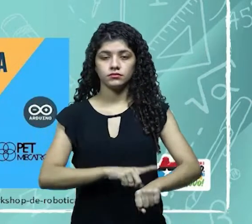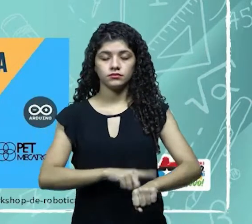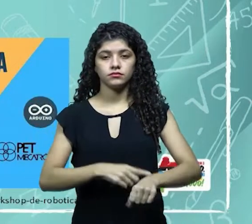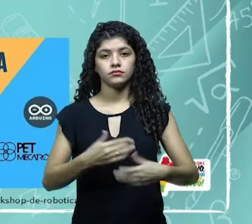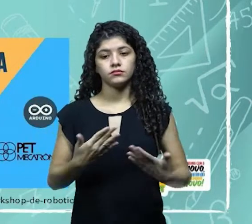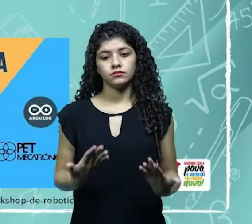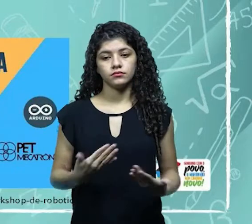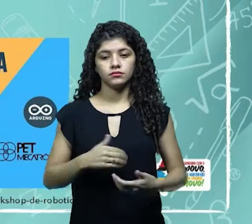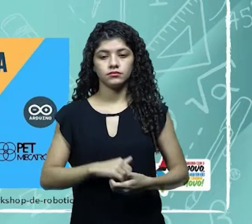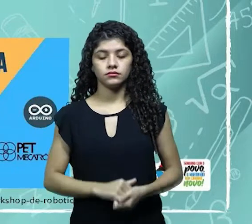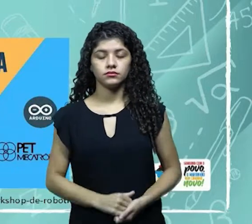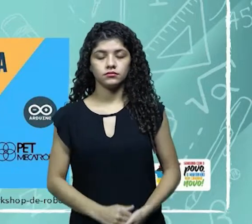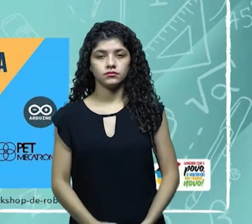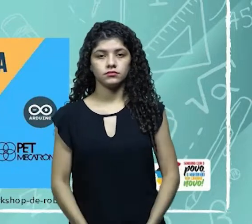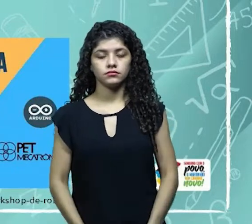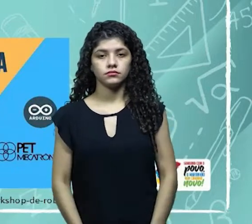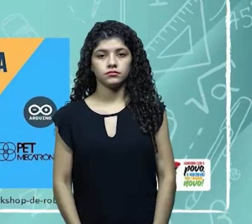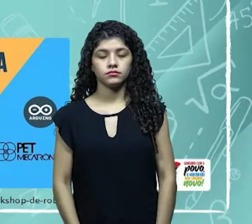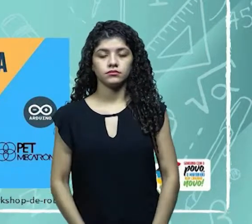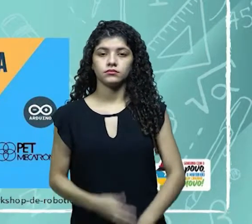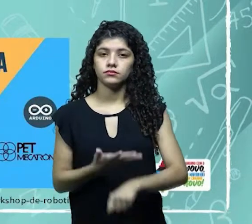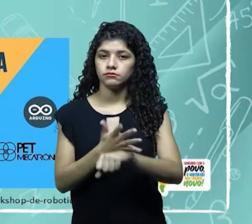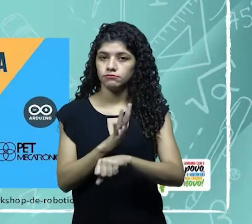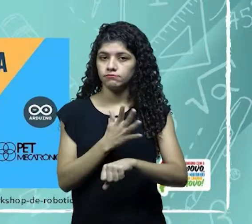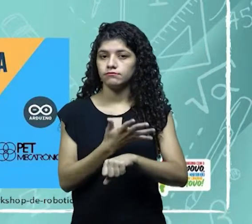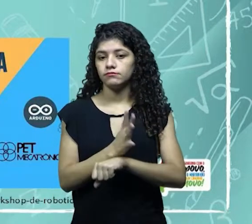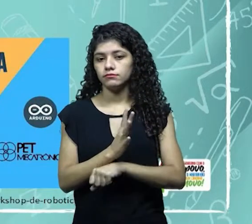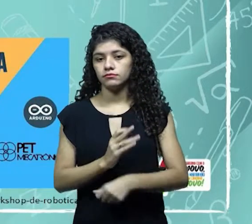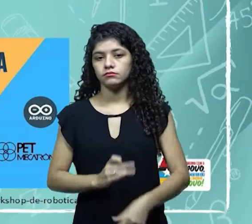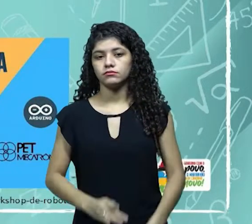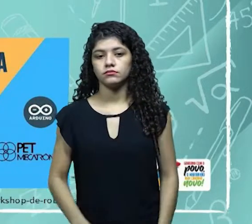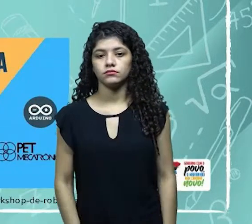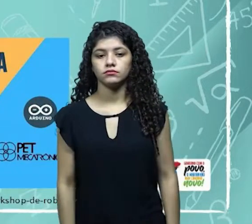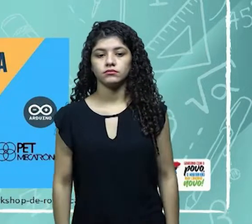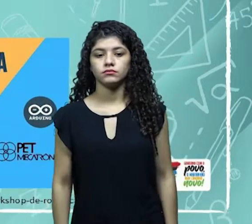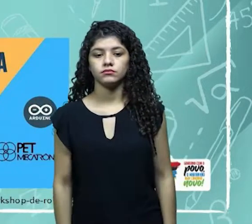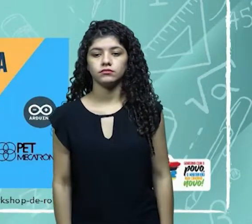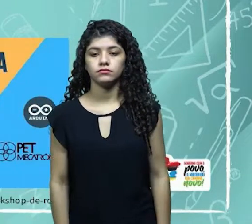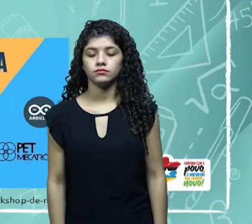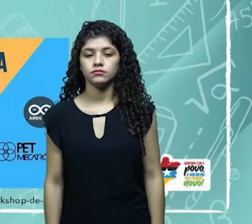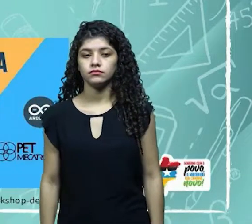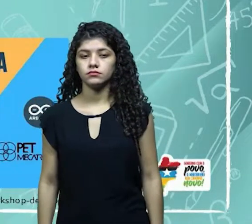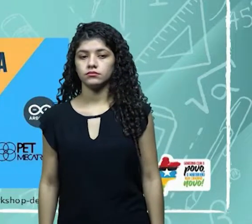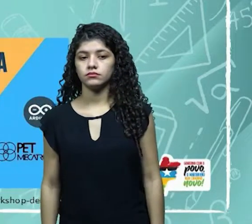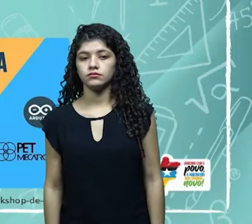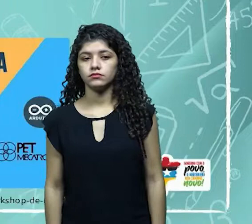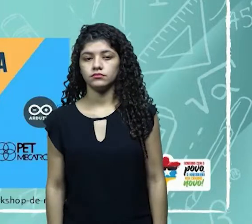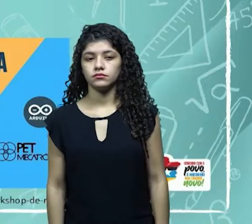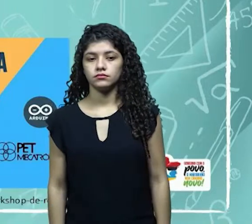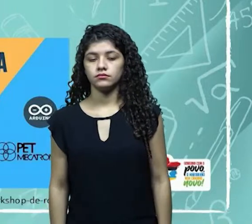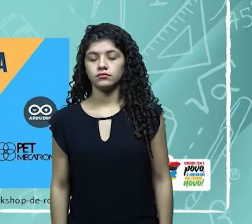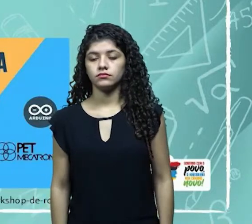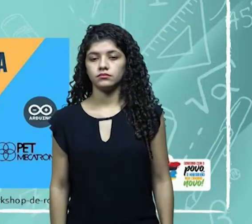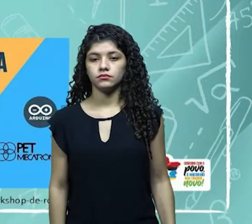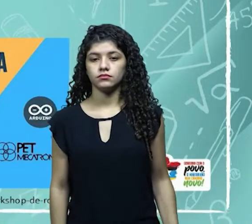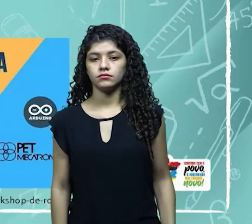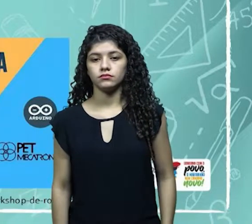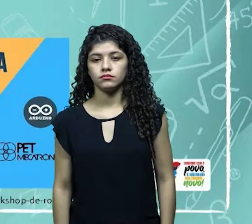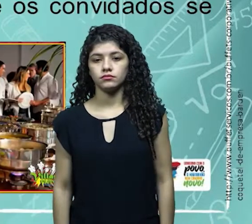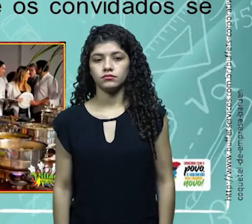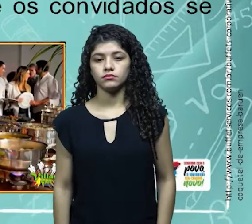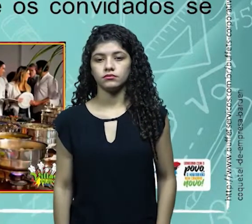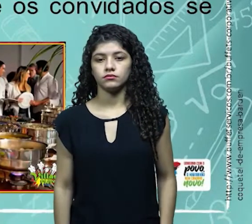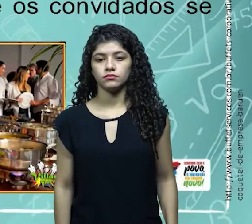dia Arduino tenha data e hora então é isso workshop é algo prático